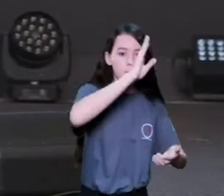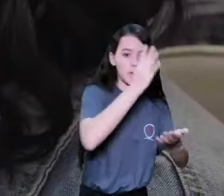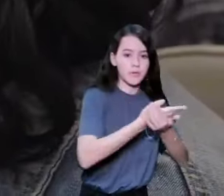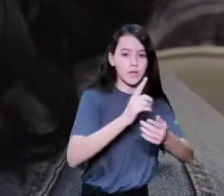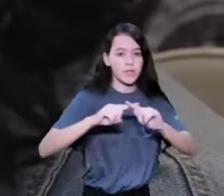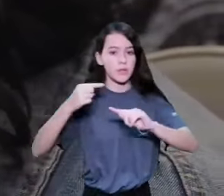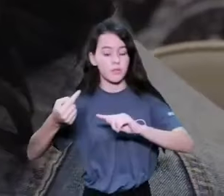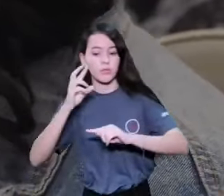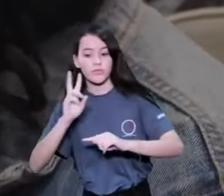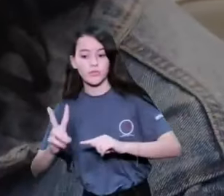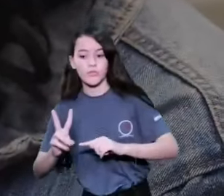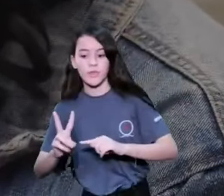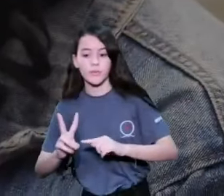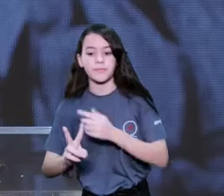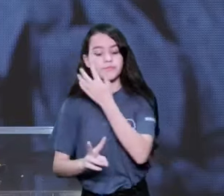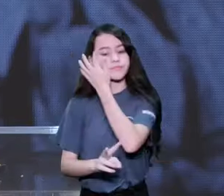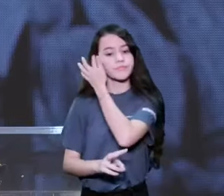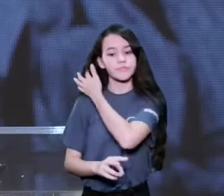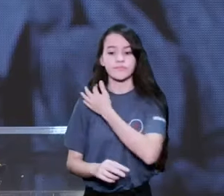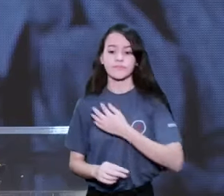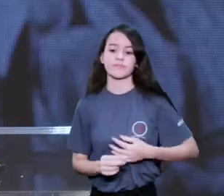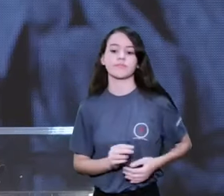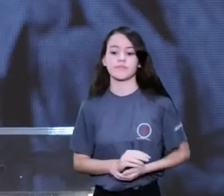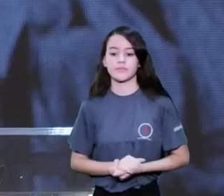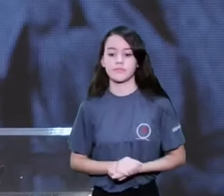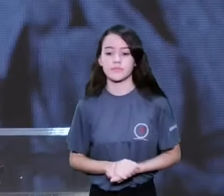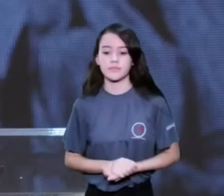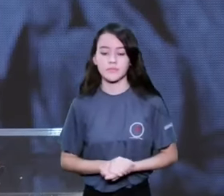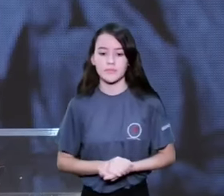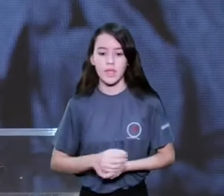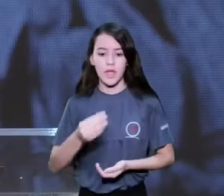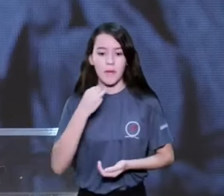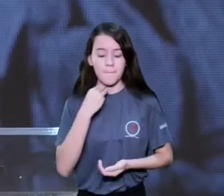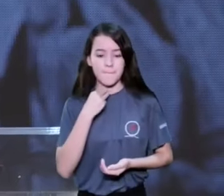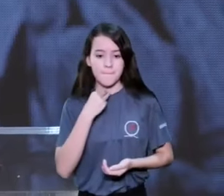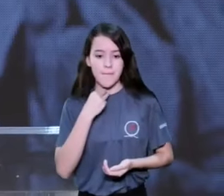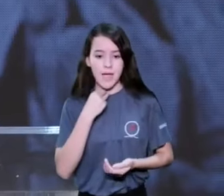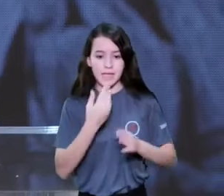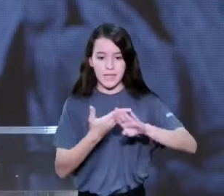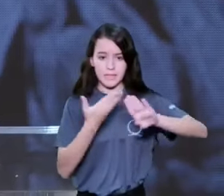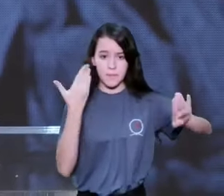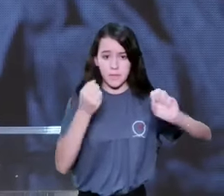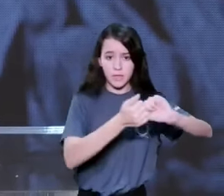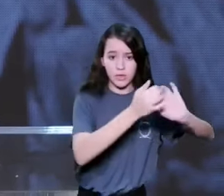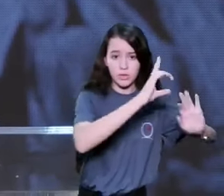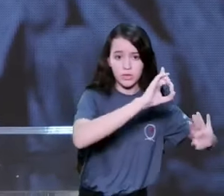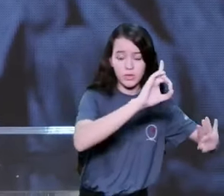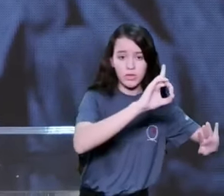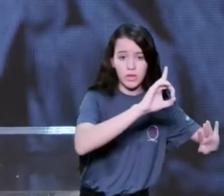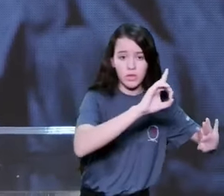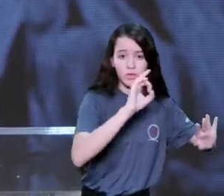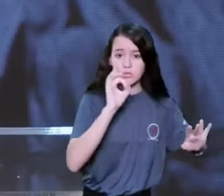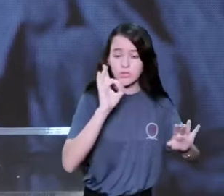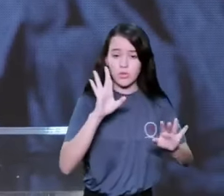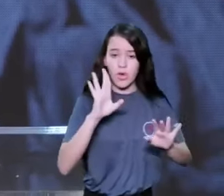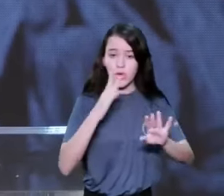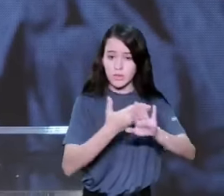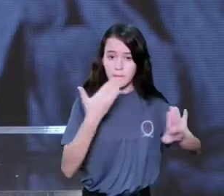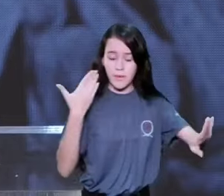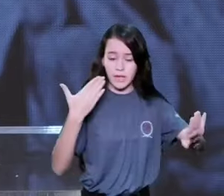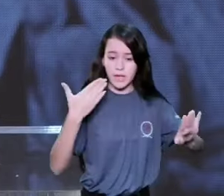ver você vê que a única coisa que dividia a Marta da glória de Deus era a pedra do